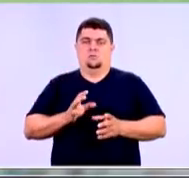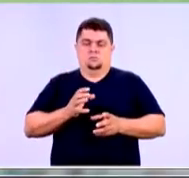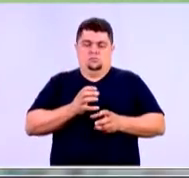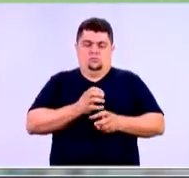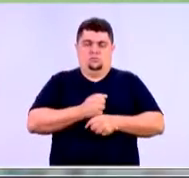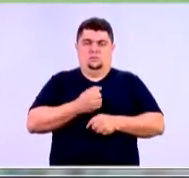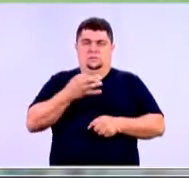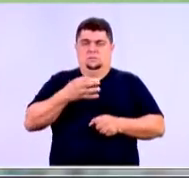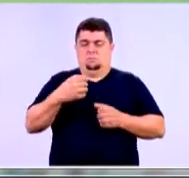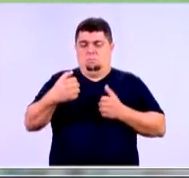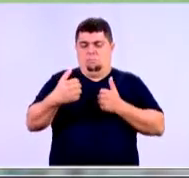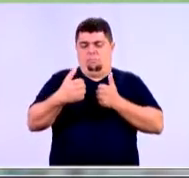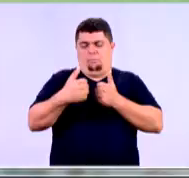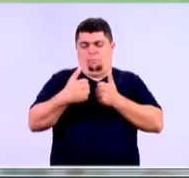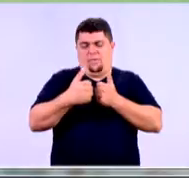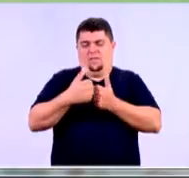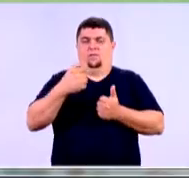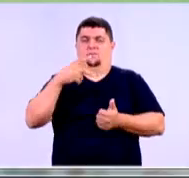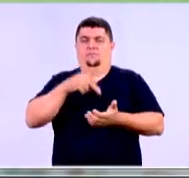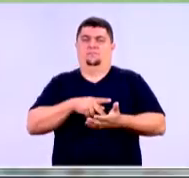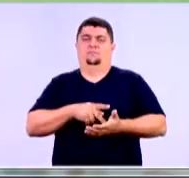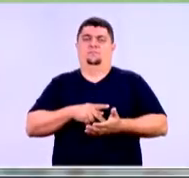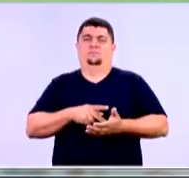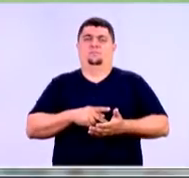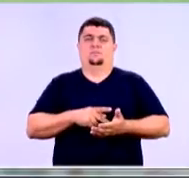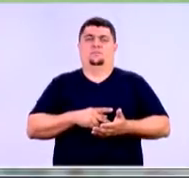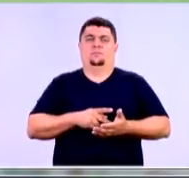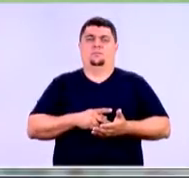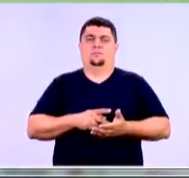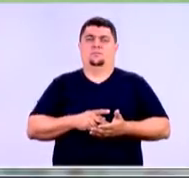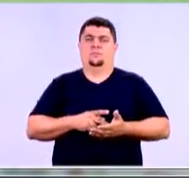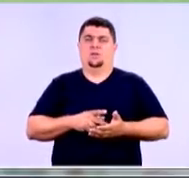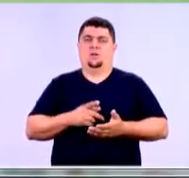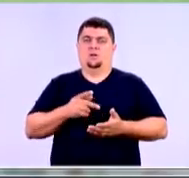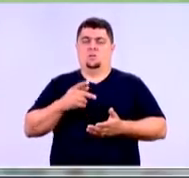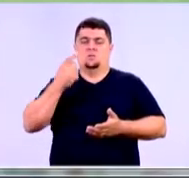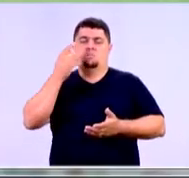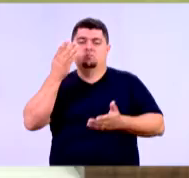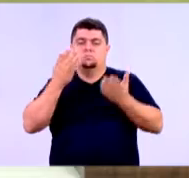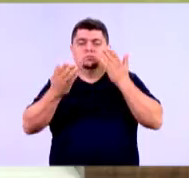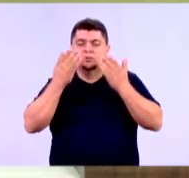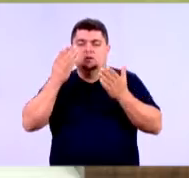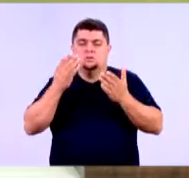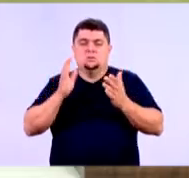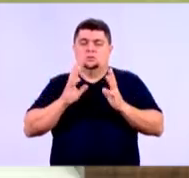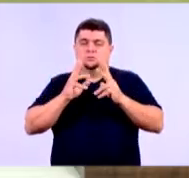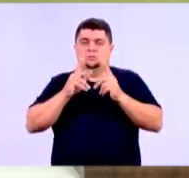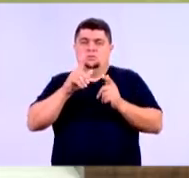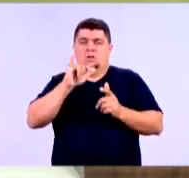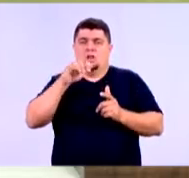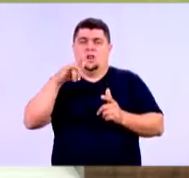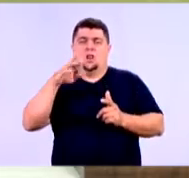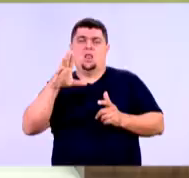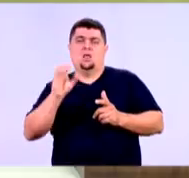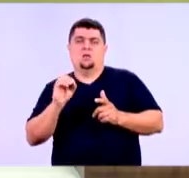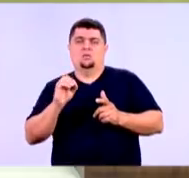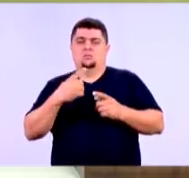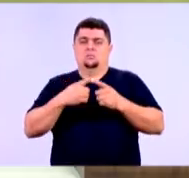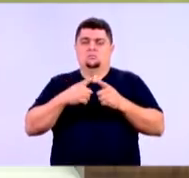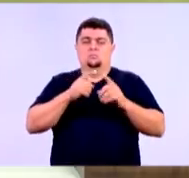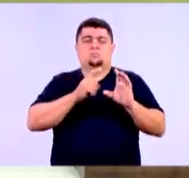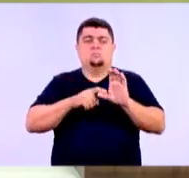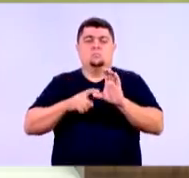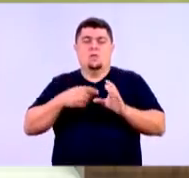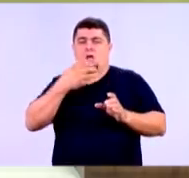positivo ainda, né, professor? Isso, aí você vai analisar a parte mais líquida do seu ativo circulante em relação ao quanto você tem de dívidas de